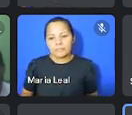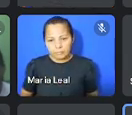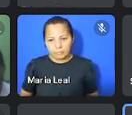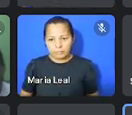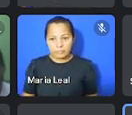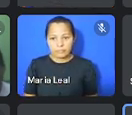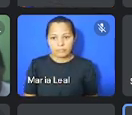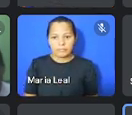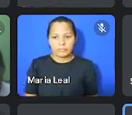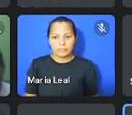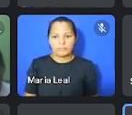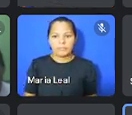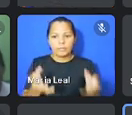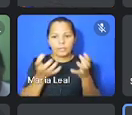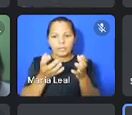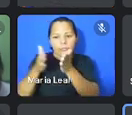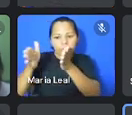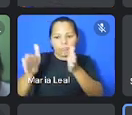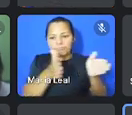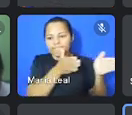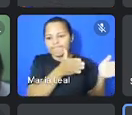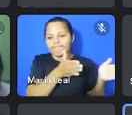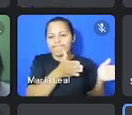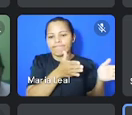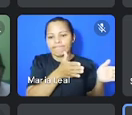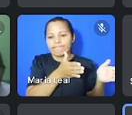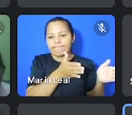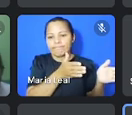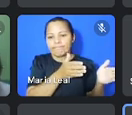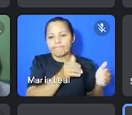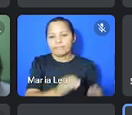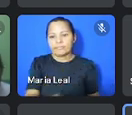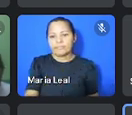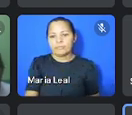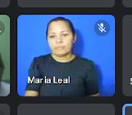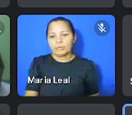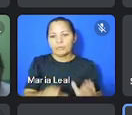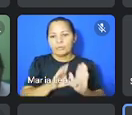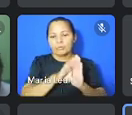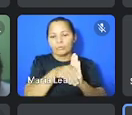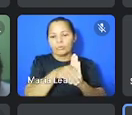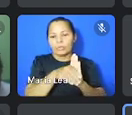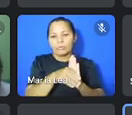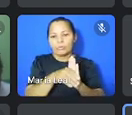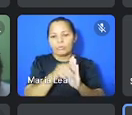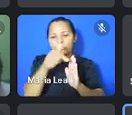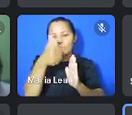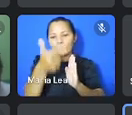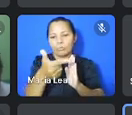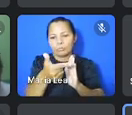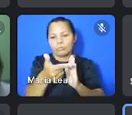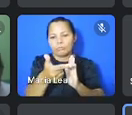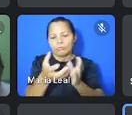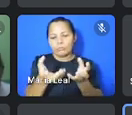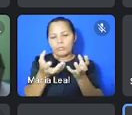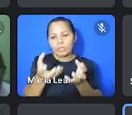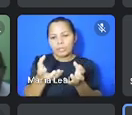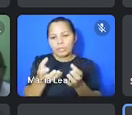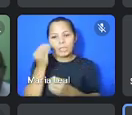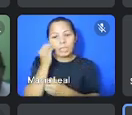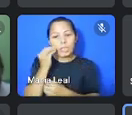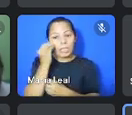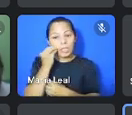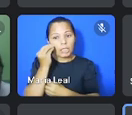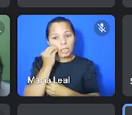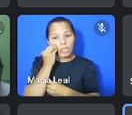Eu quero dar uma repassada nos outros conteúdos. Então, eu quero que vocês tentem